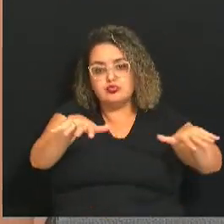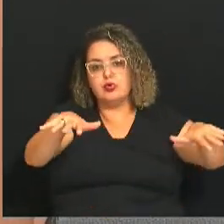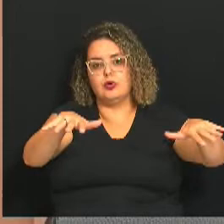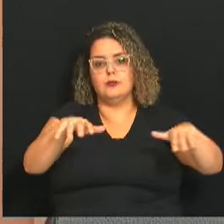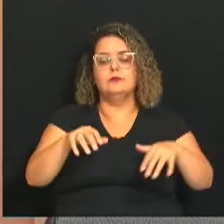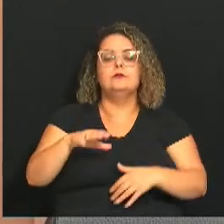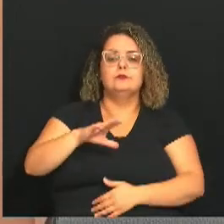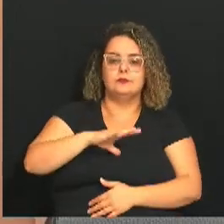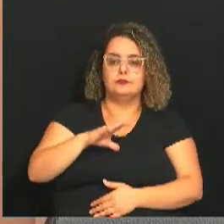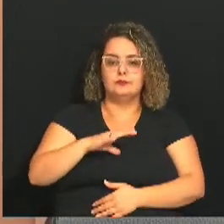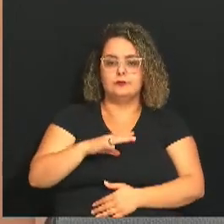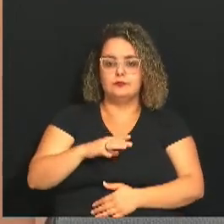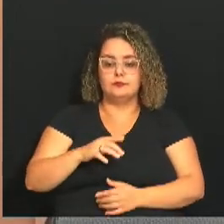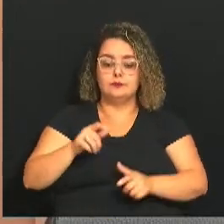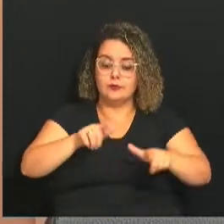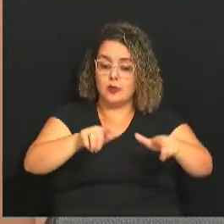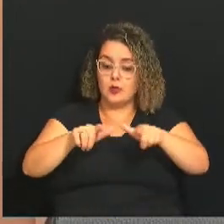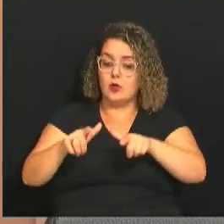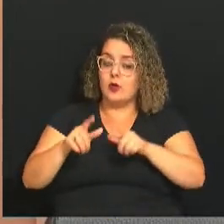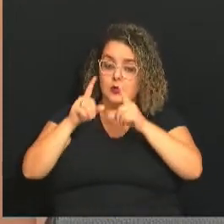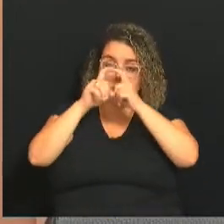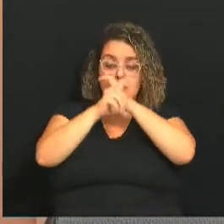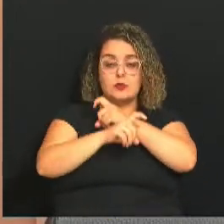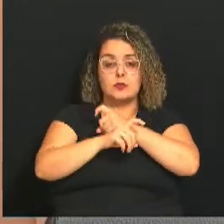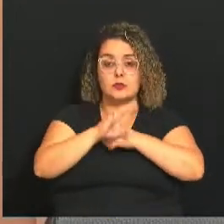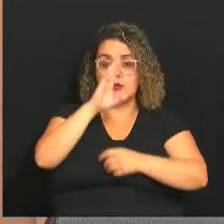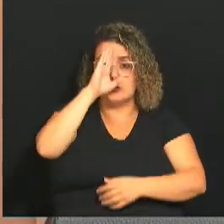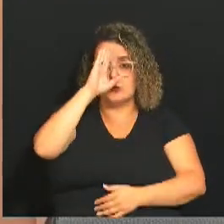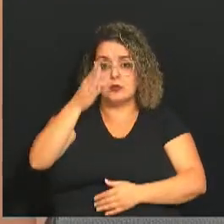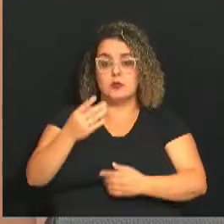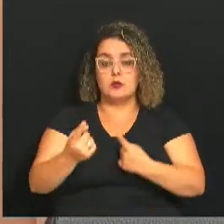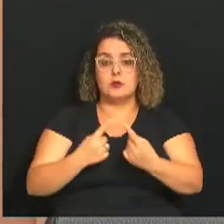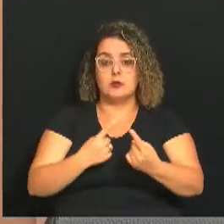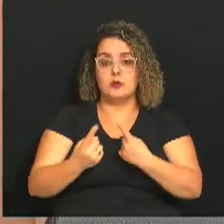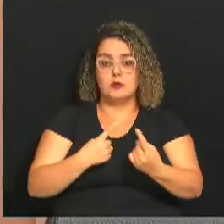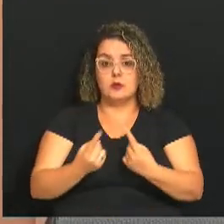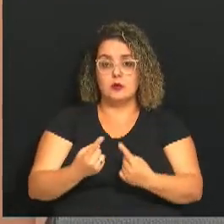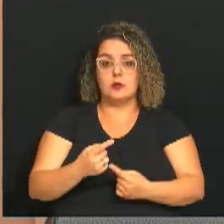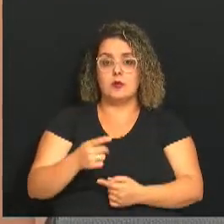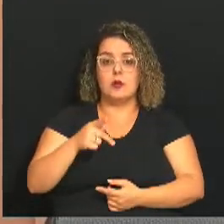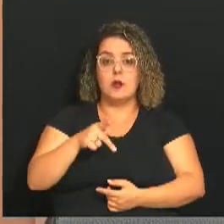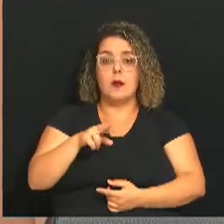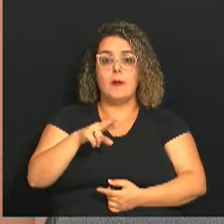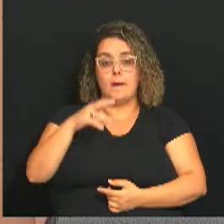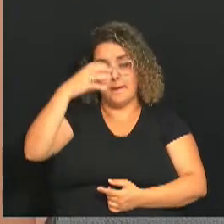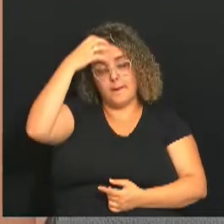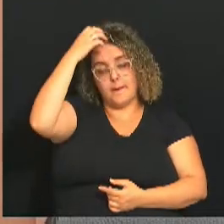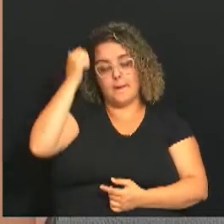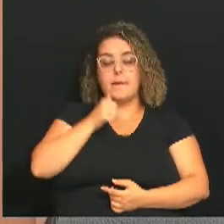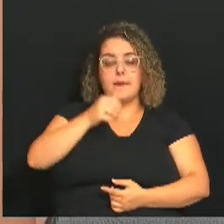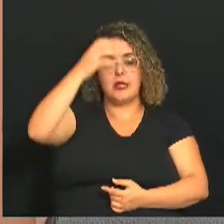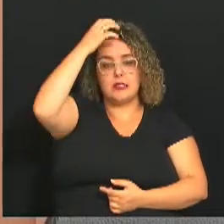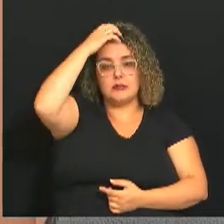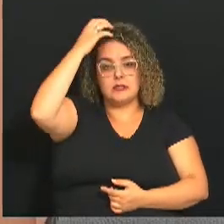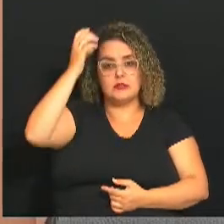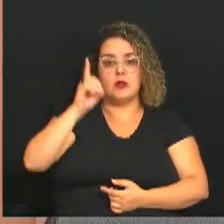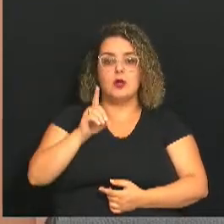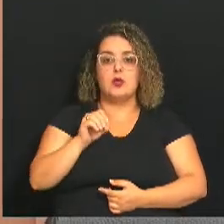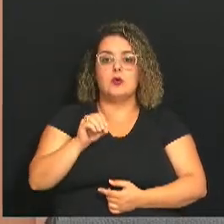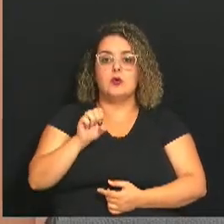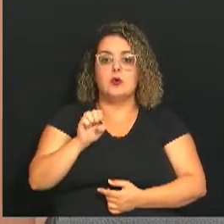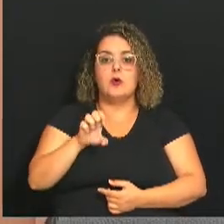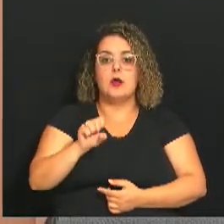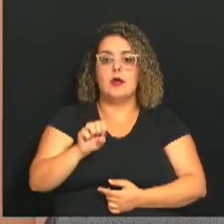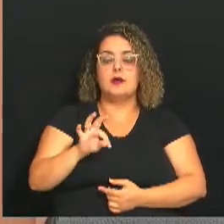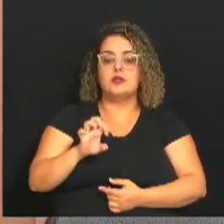município, principalmente na Avenida Princesa do Oeste e Avenida Orozimbo Maia. Quem vai